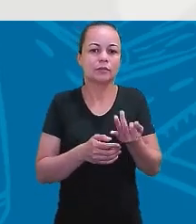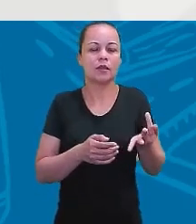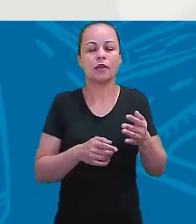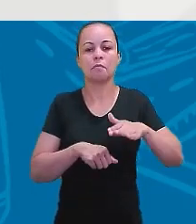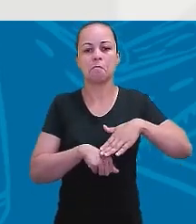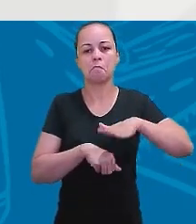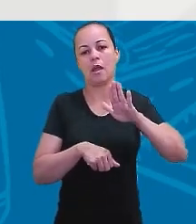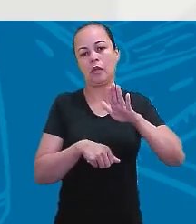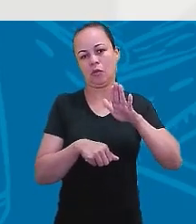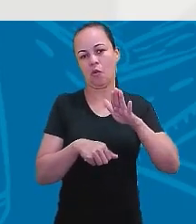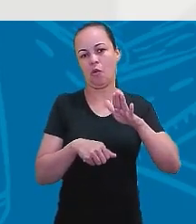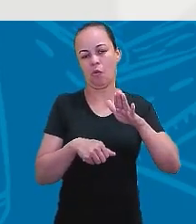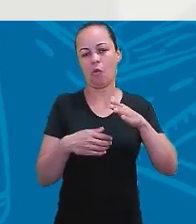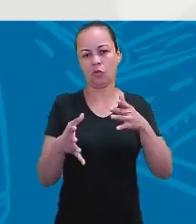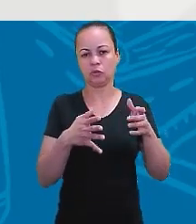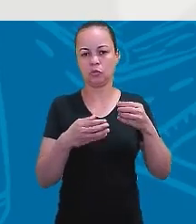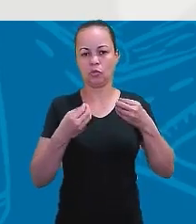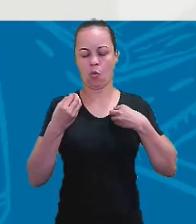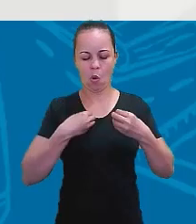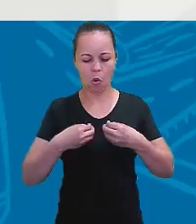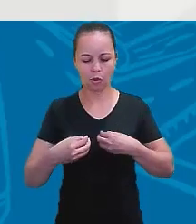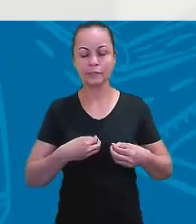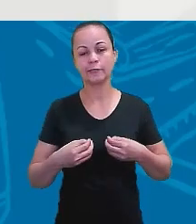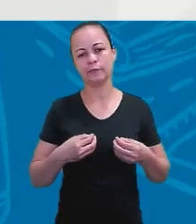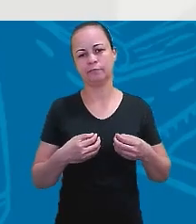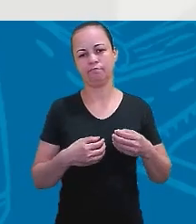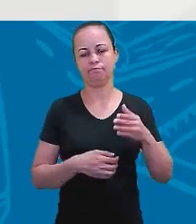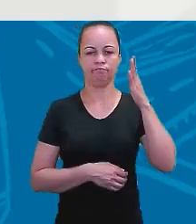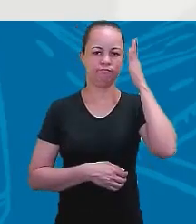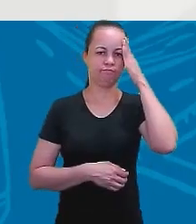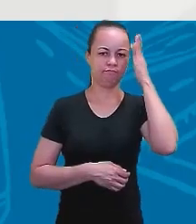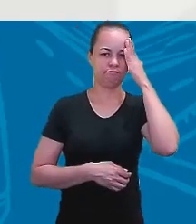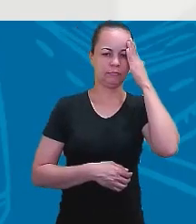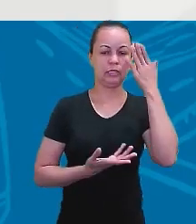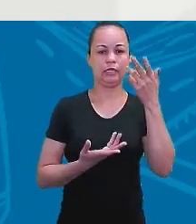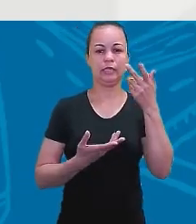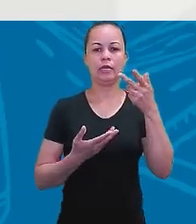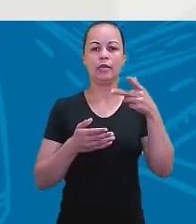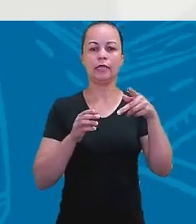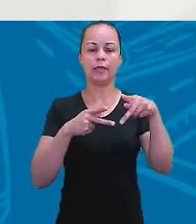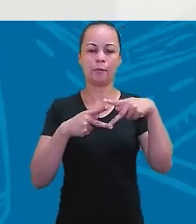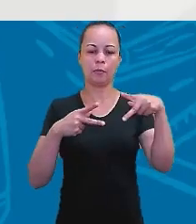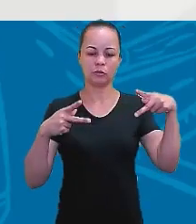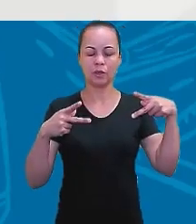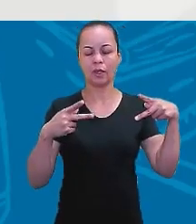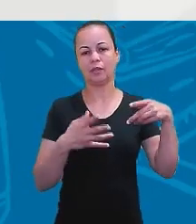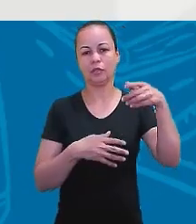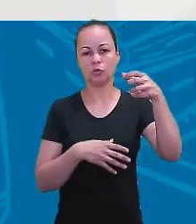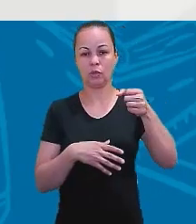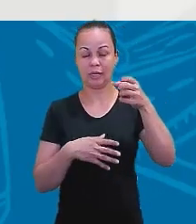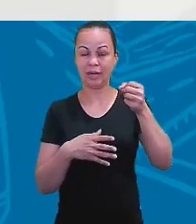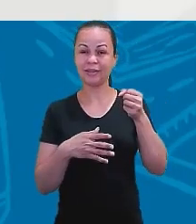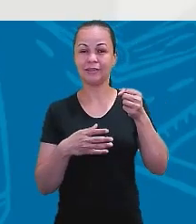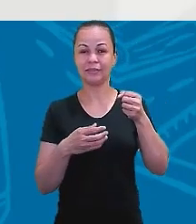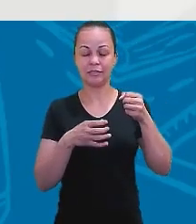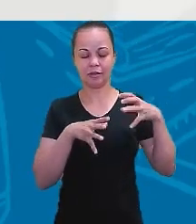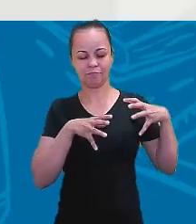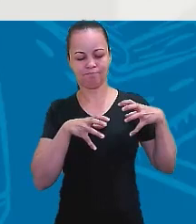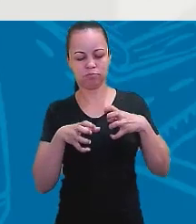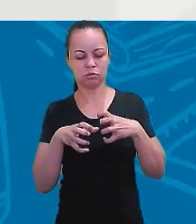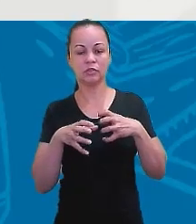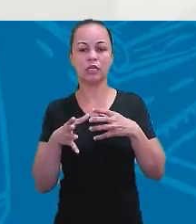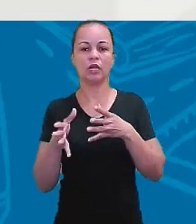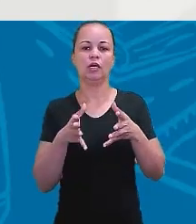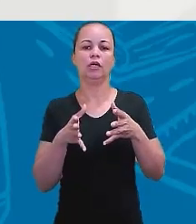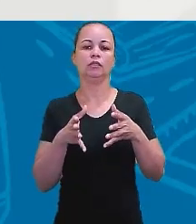imunológica exagerada do organismo, por entender que a proteína do leite é um corpo estranho, ou antígeno, e vai lá e ataca. Então há